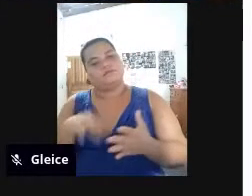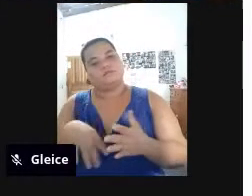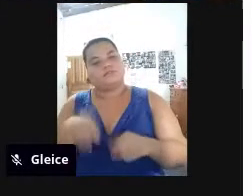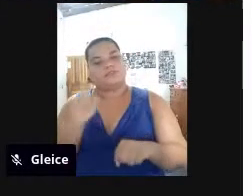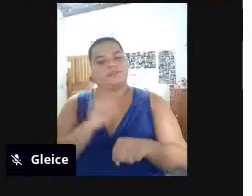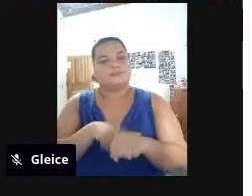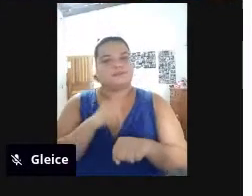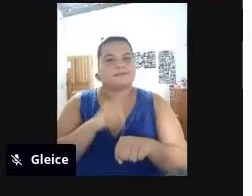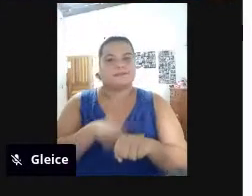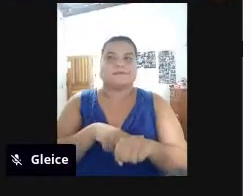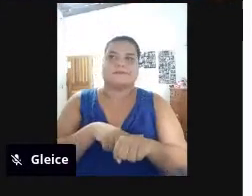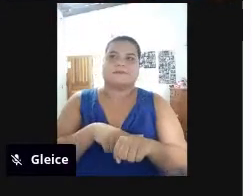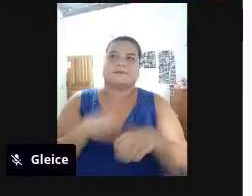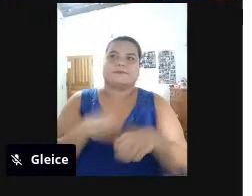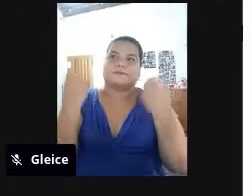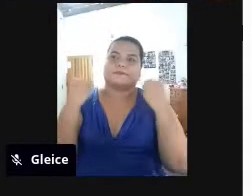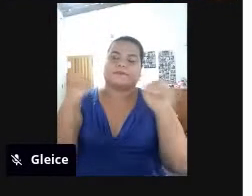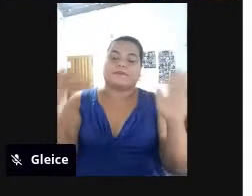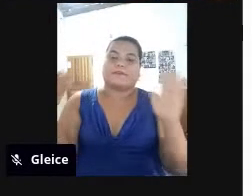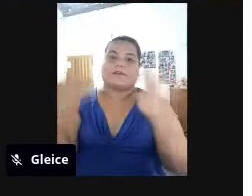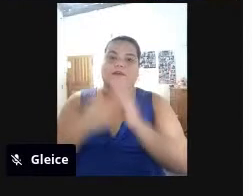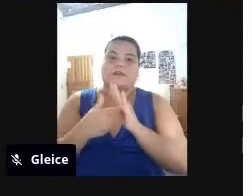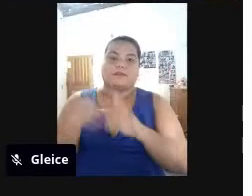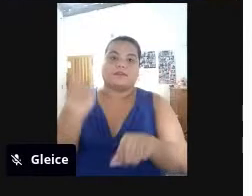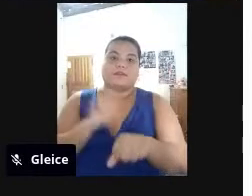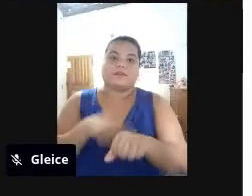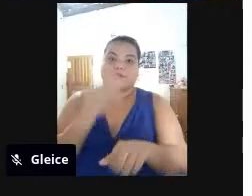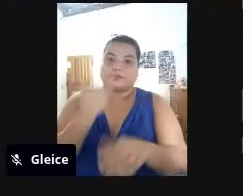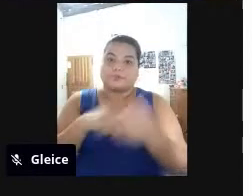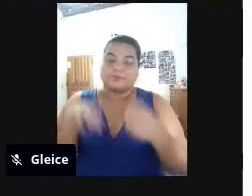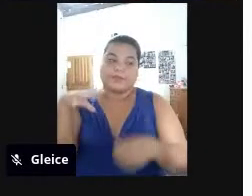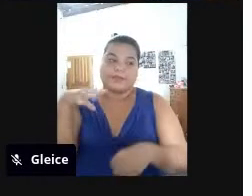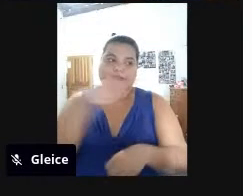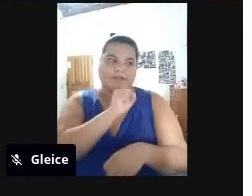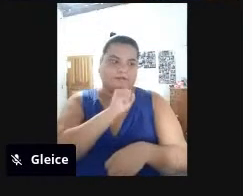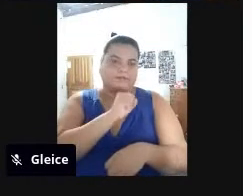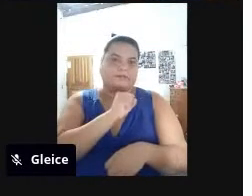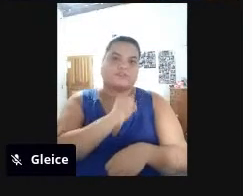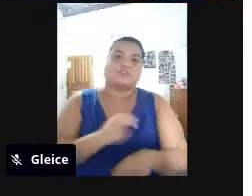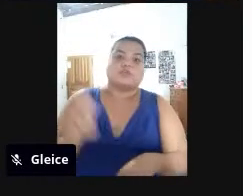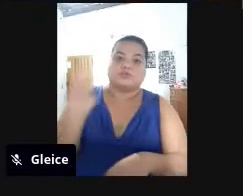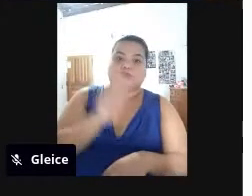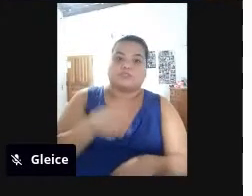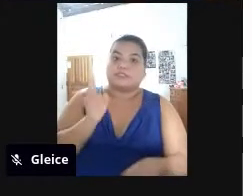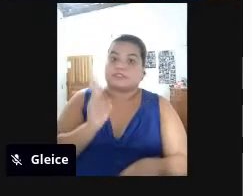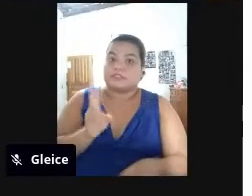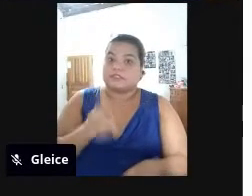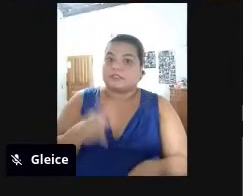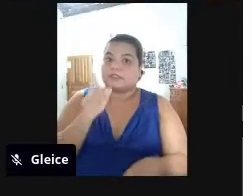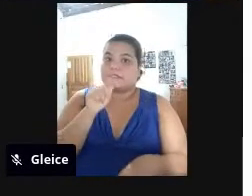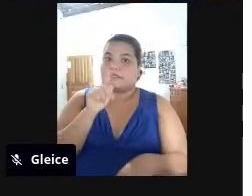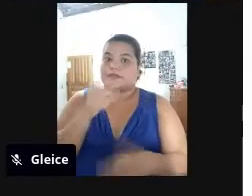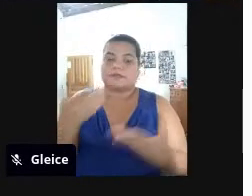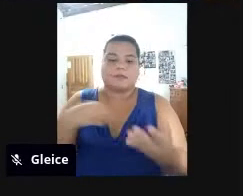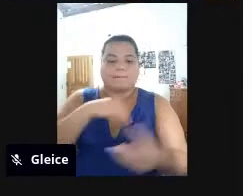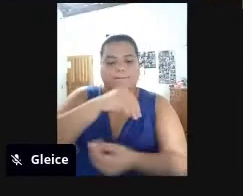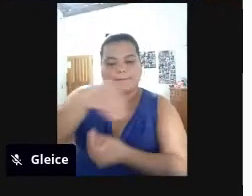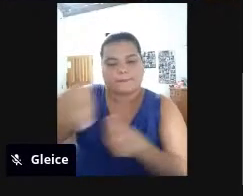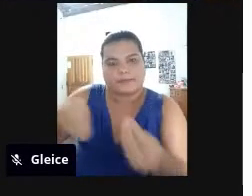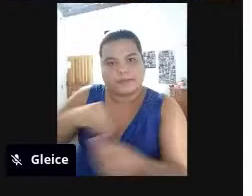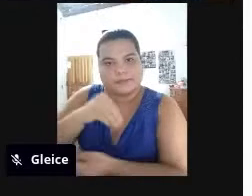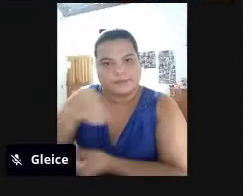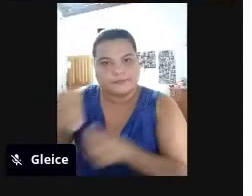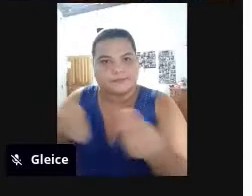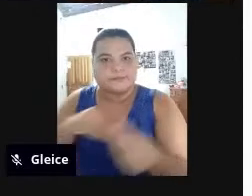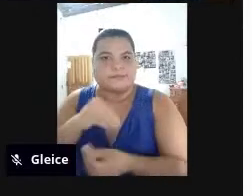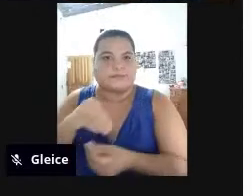muito rápido. Então, a gente pode utilizar opções líquidas, como, por exemplo, preparar um shake com frutas, como